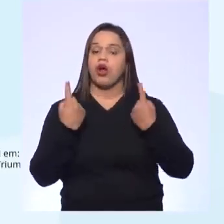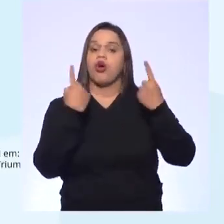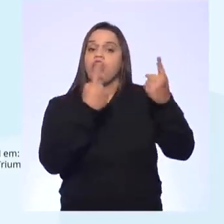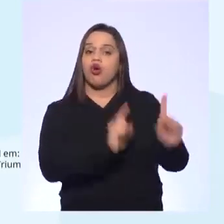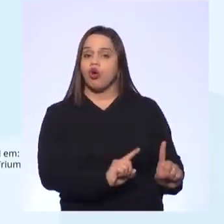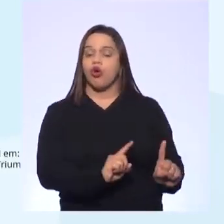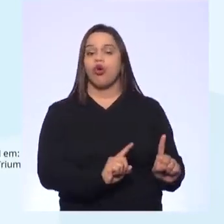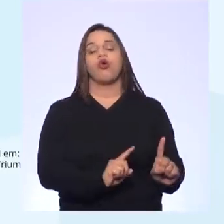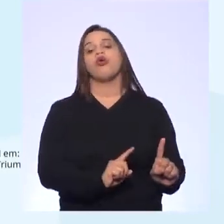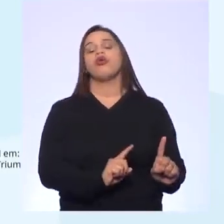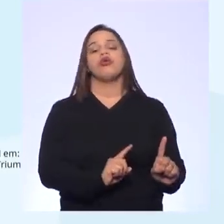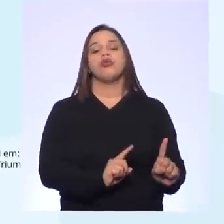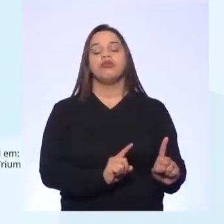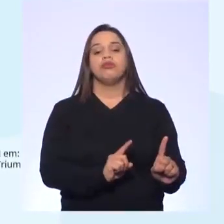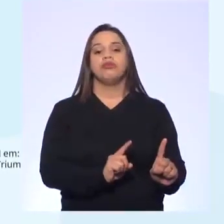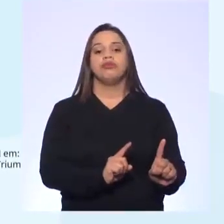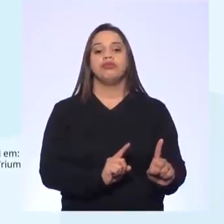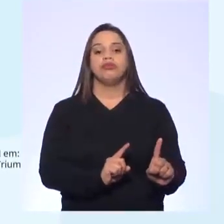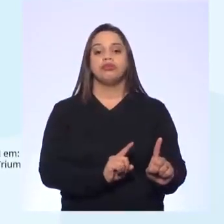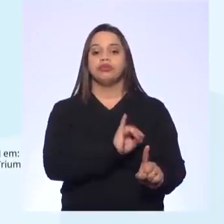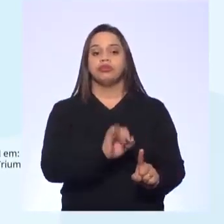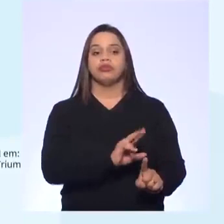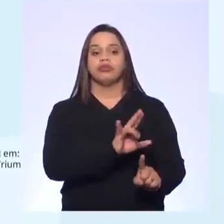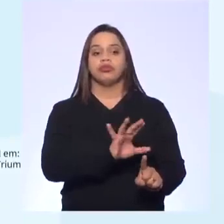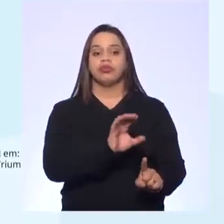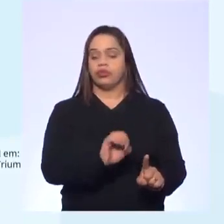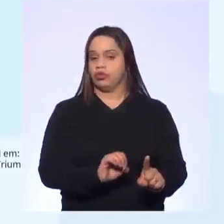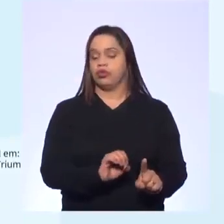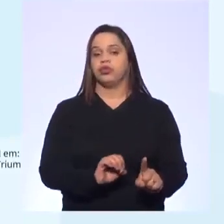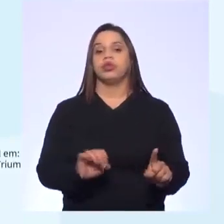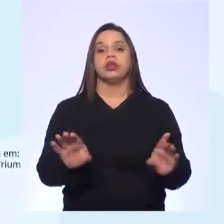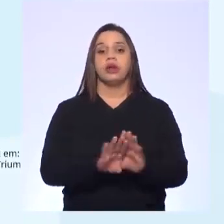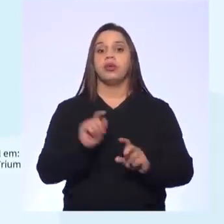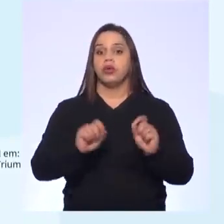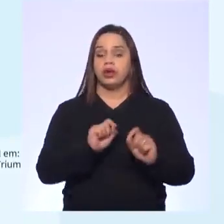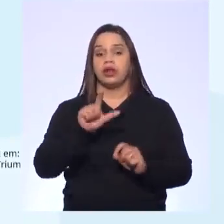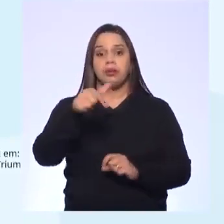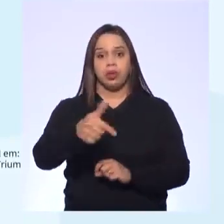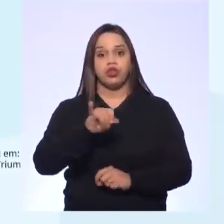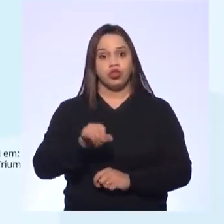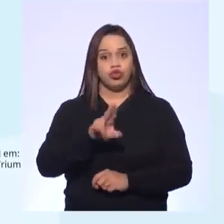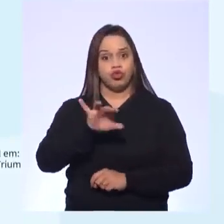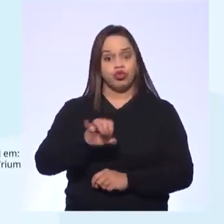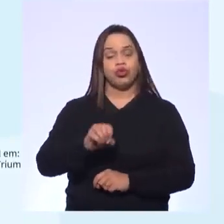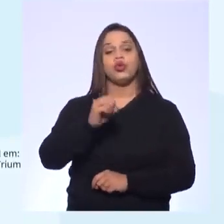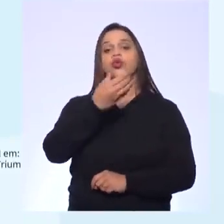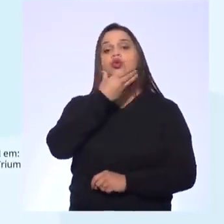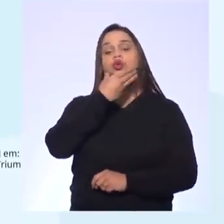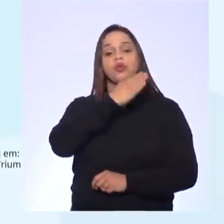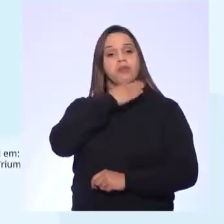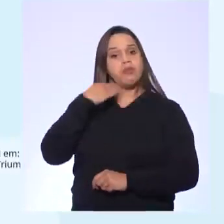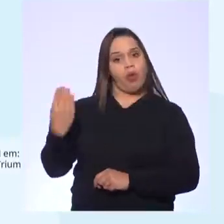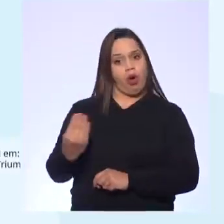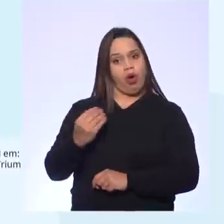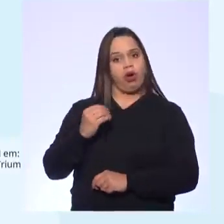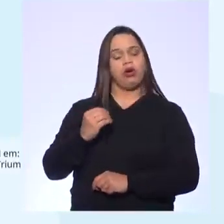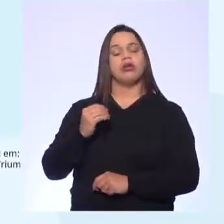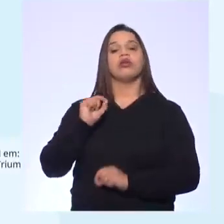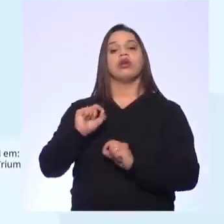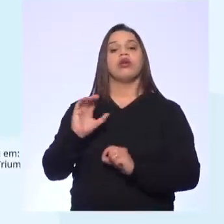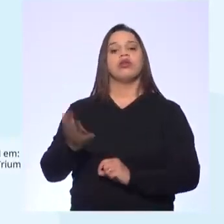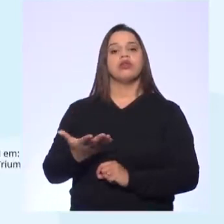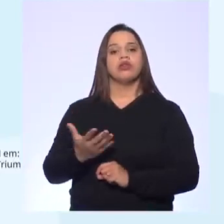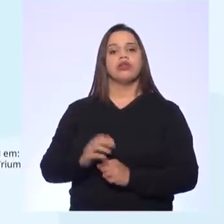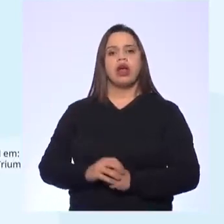estavam ali contra o Júlio César. Inclusive, quando o Júlio César morre, né, tem aquela famosa frase, né, até